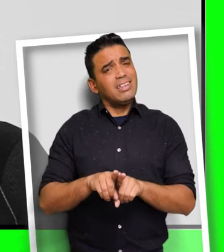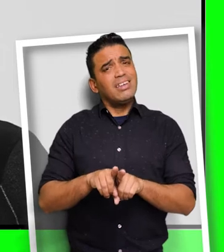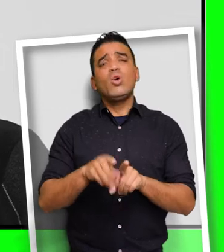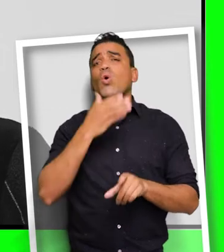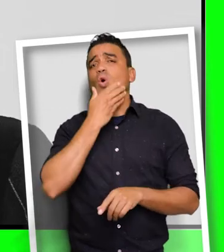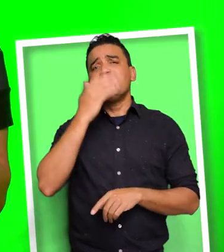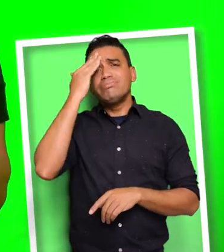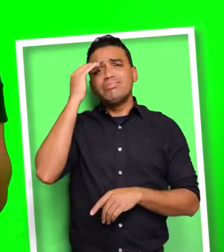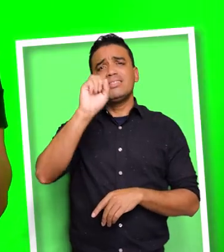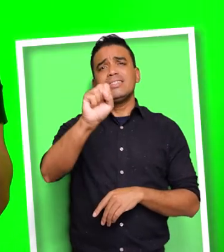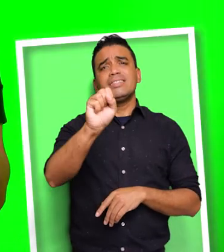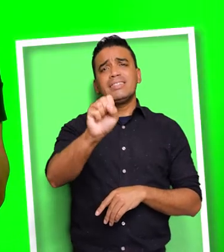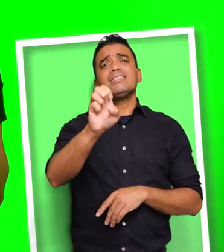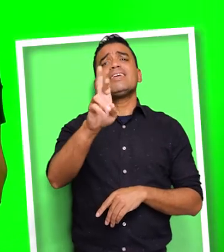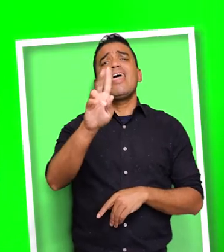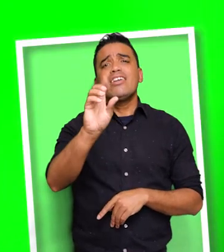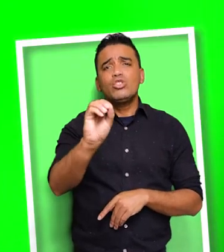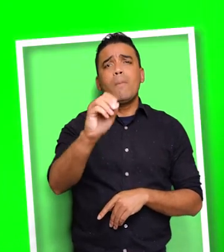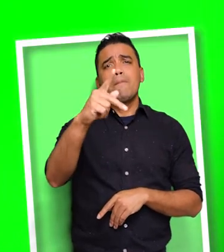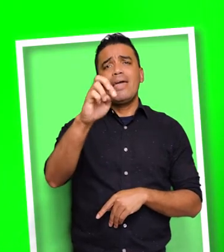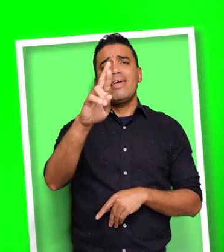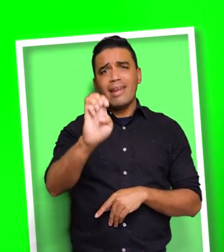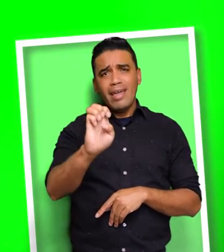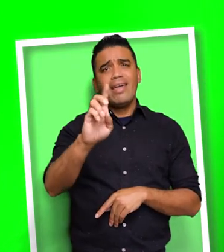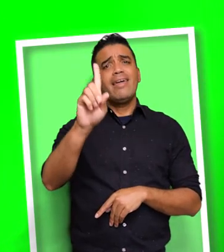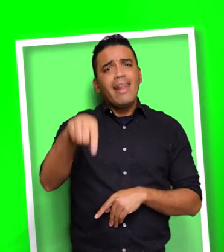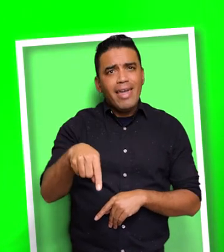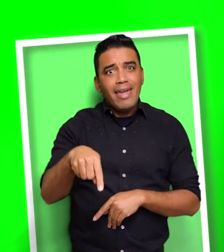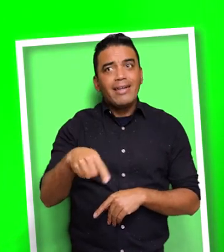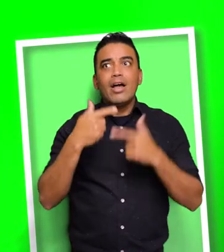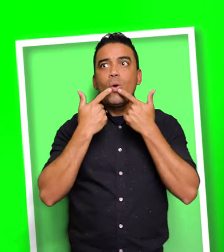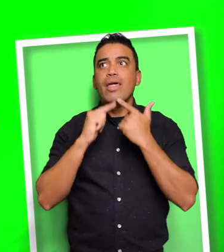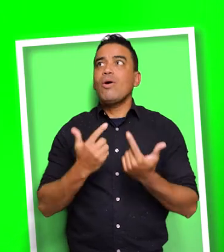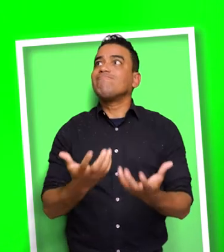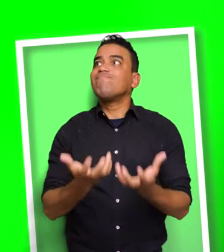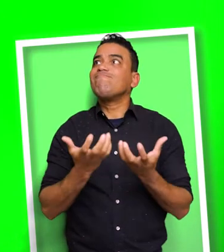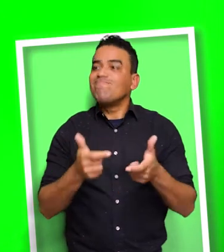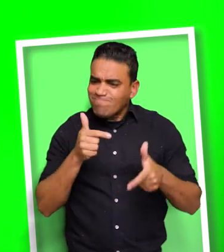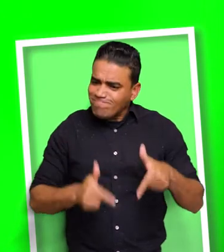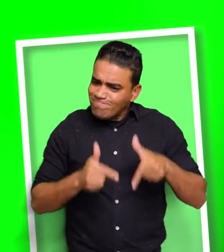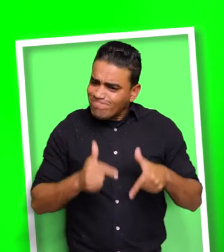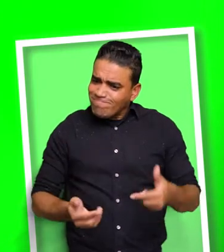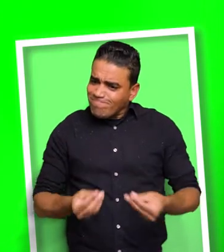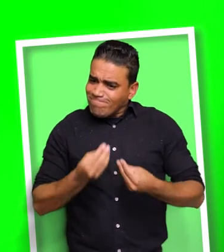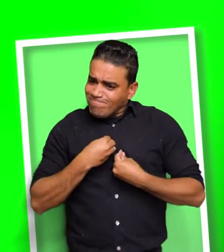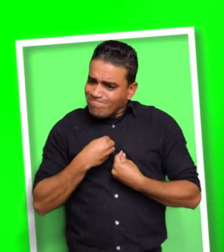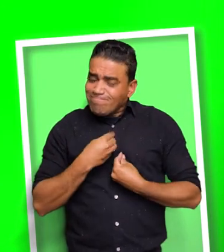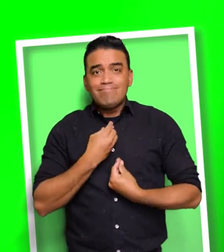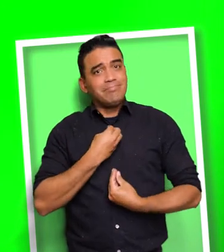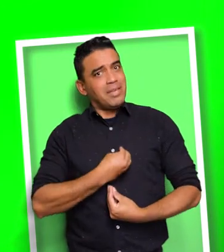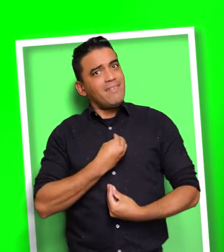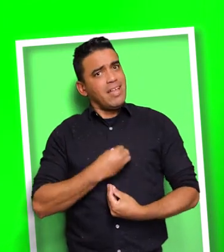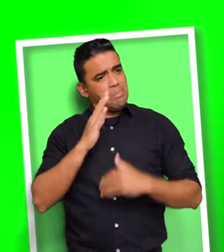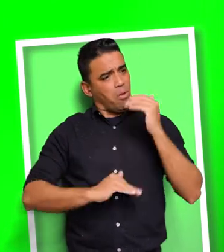Sérgio Pererê. É ali que eu entendi que essa era a linguagem com a qual eu queria trabalhar e que era possível